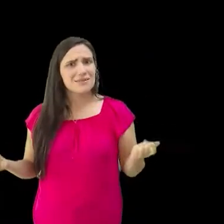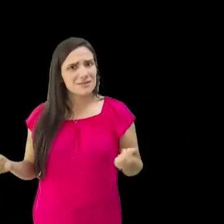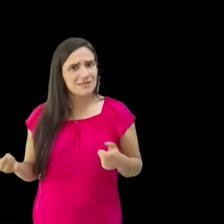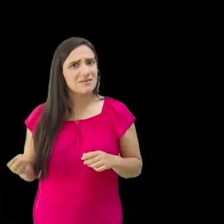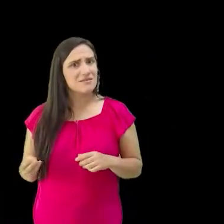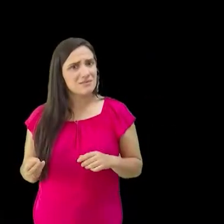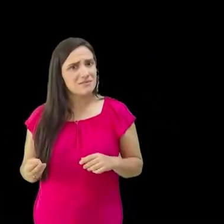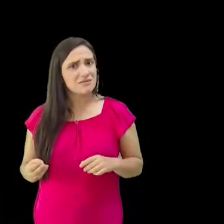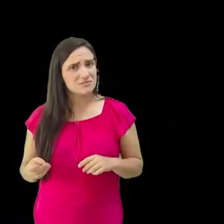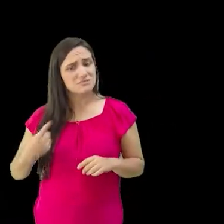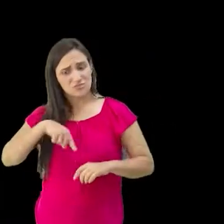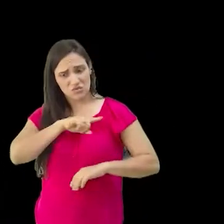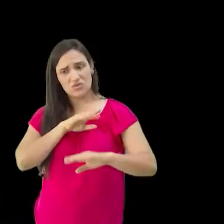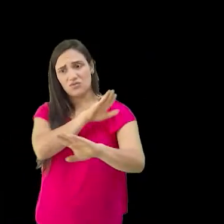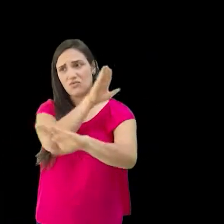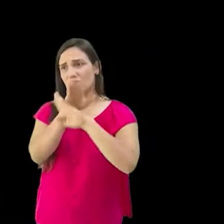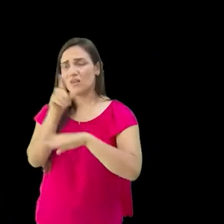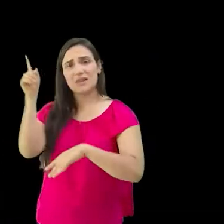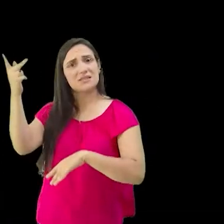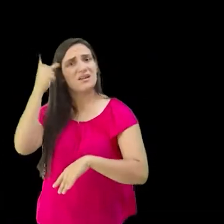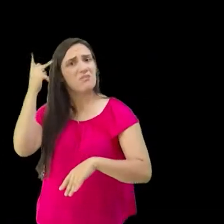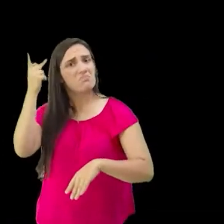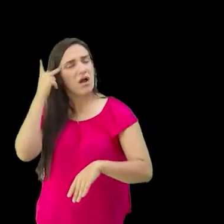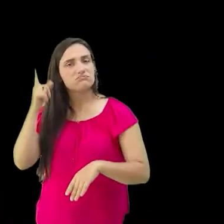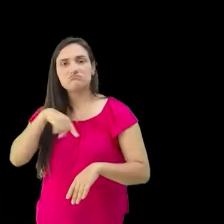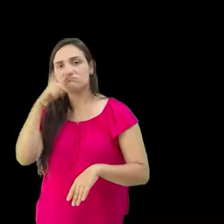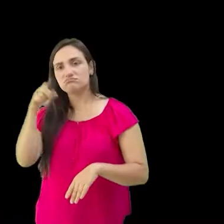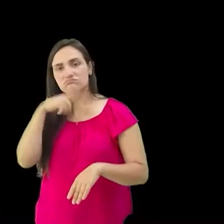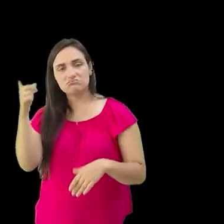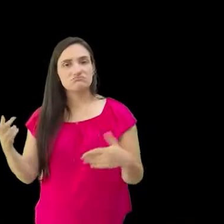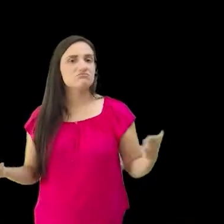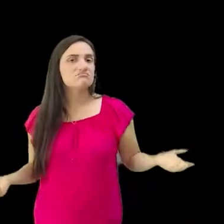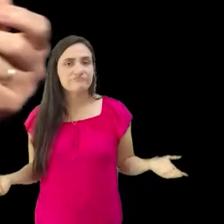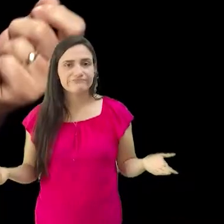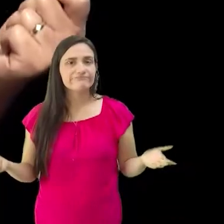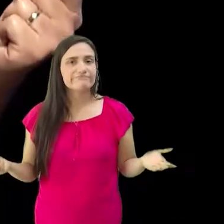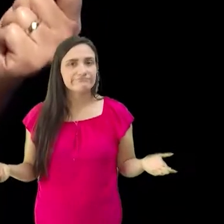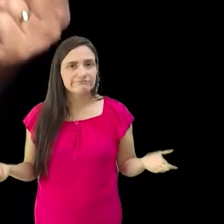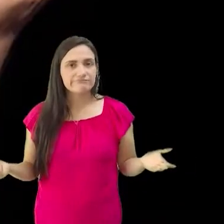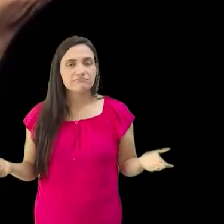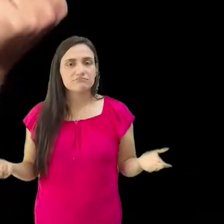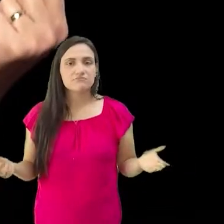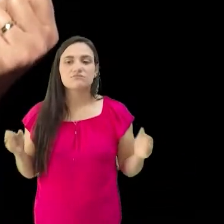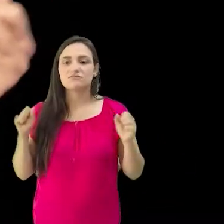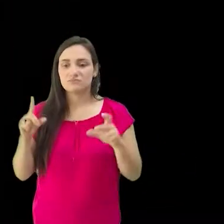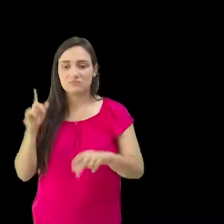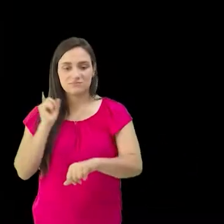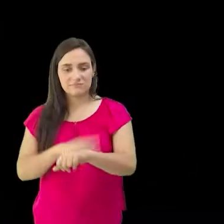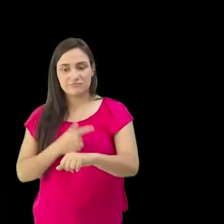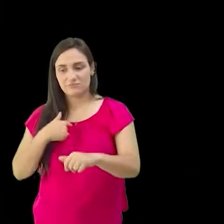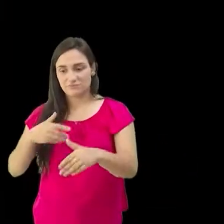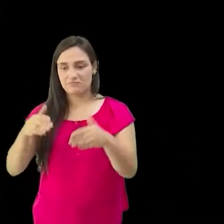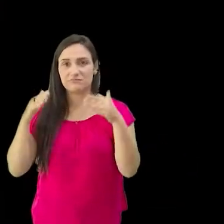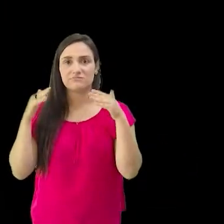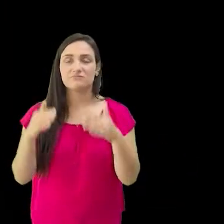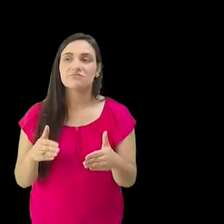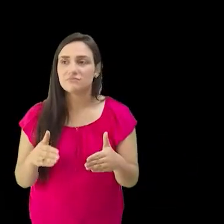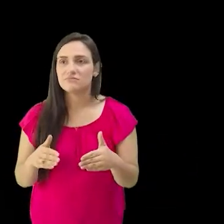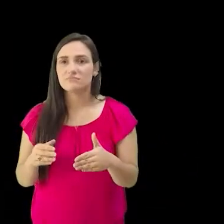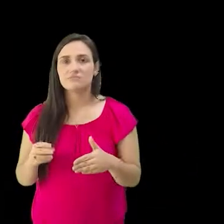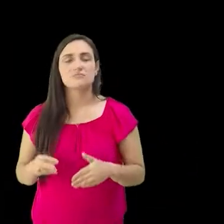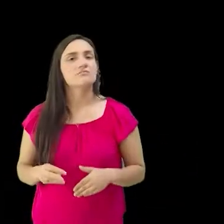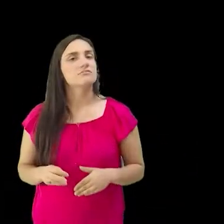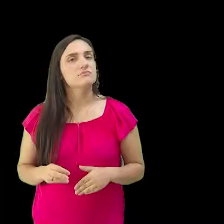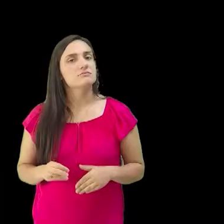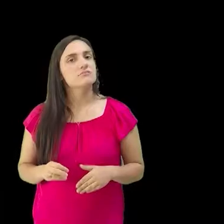gente foi para disputar no Ibirapuera de São Paulo, a Nacional. Caramba. E chegou lá, a gente... Não, ia cantar uma outra música,